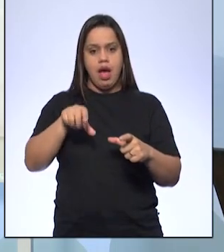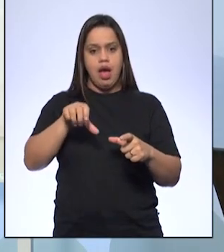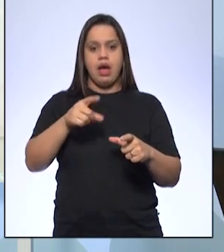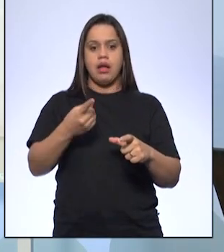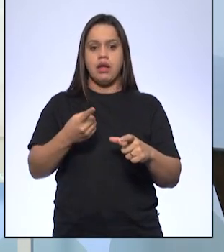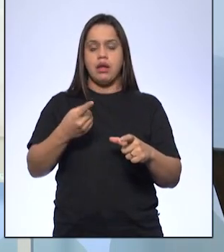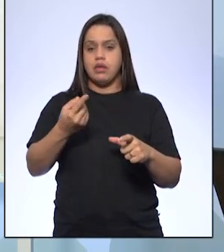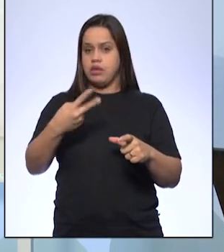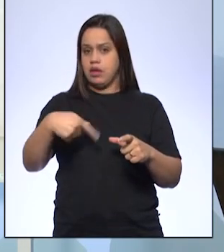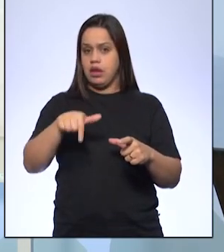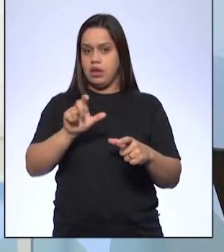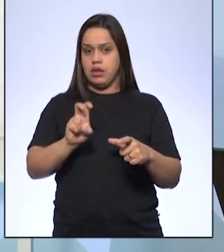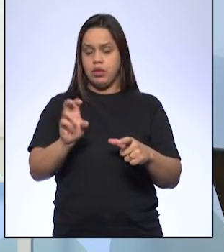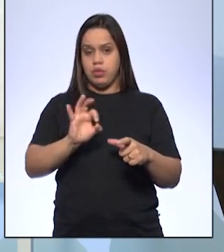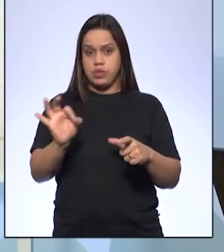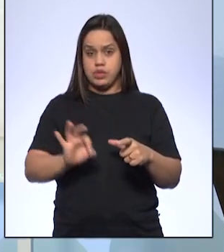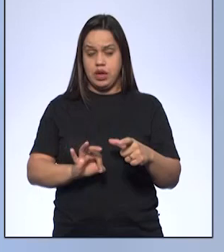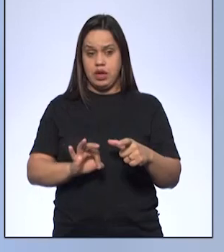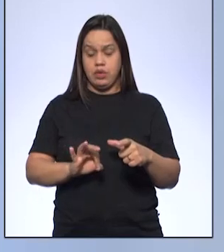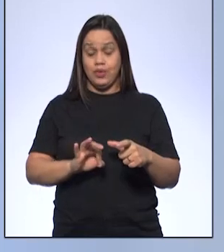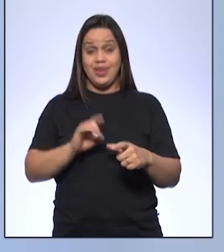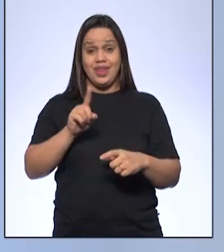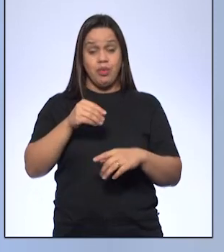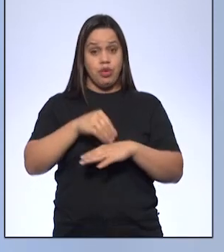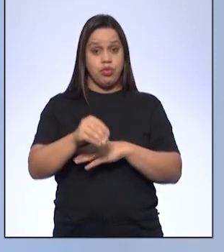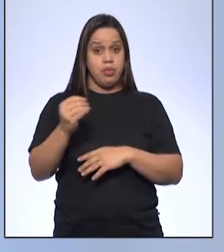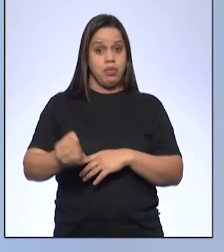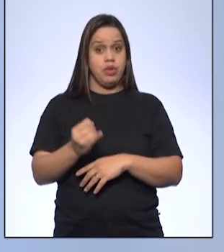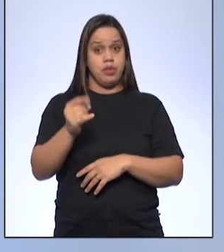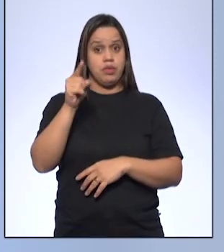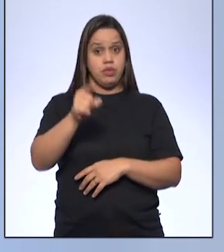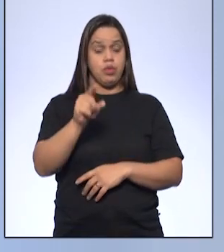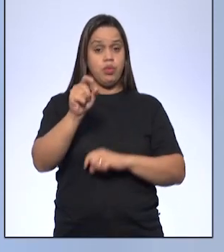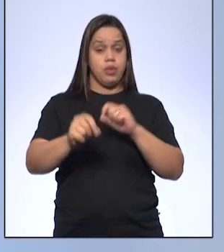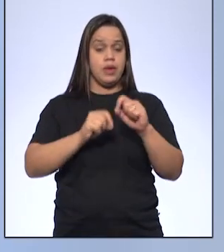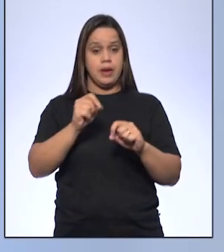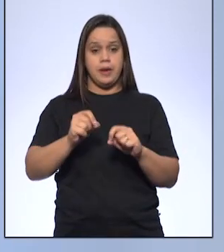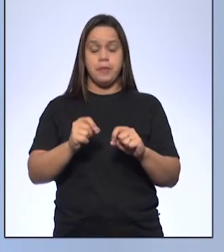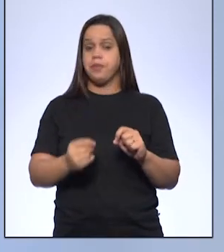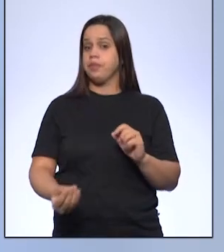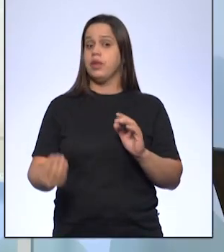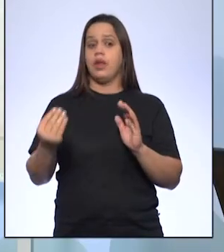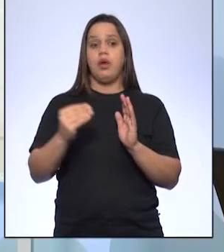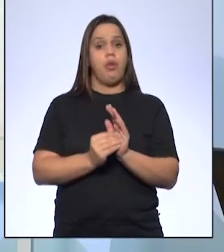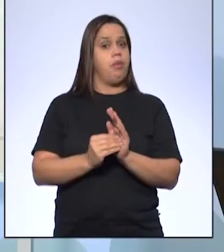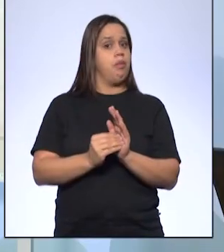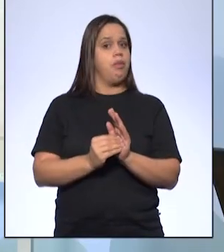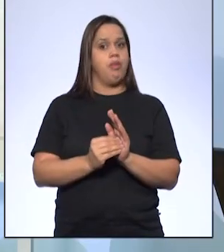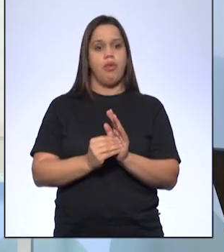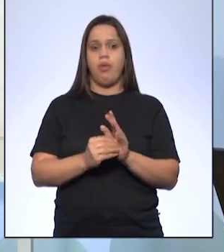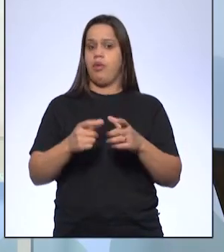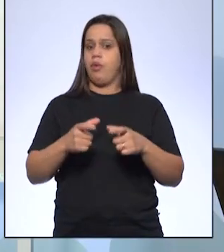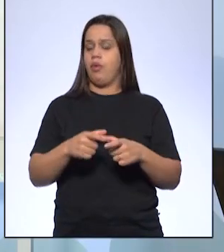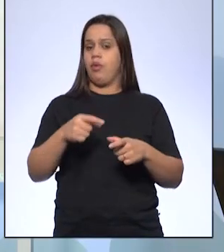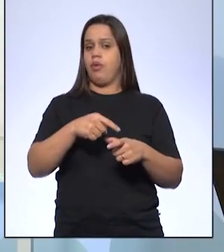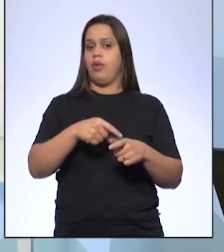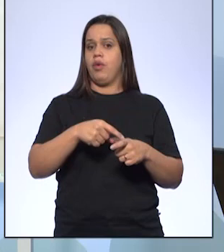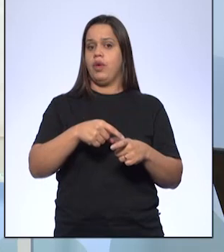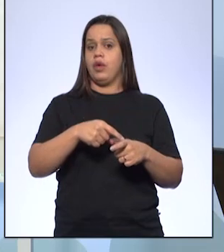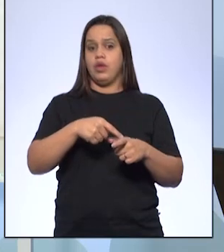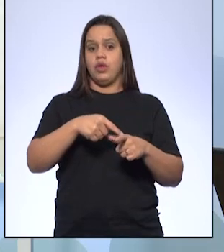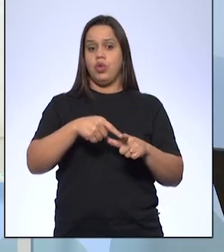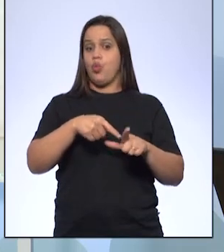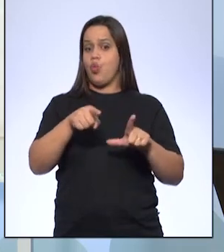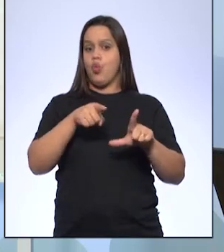a 75%. Importante, você não põe no gráfico o ângulo, você põe